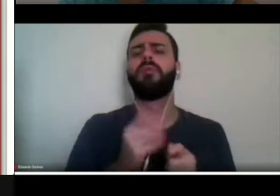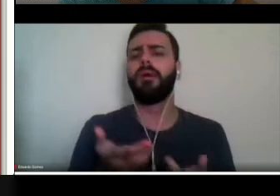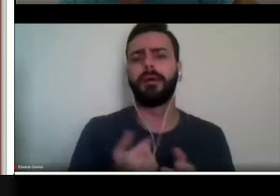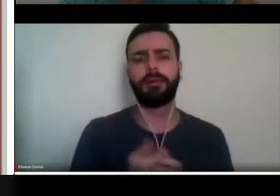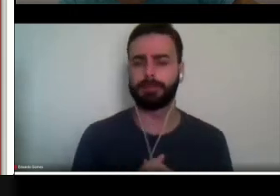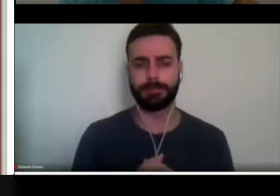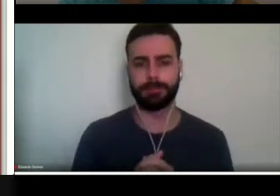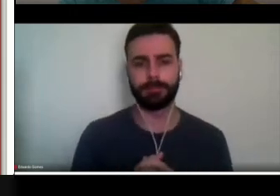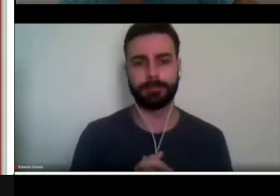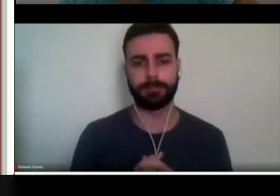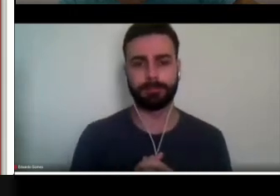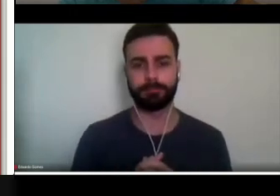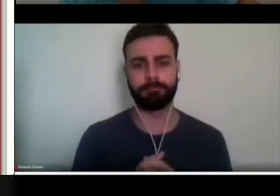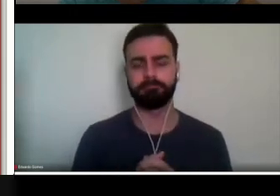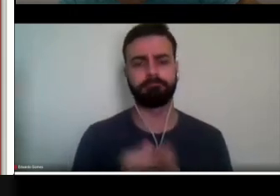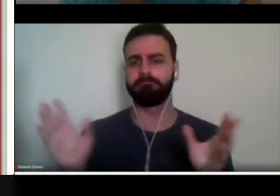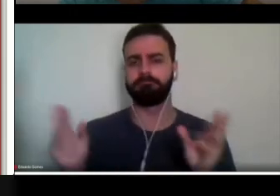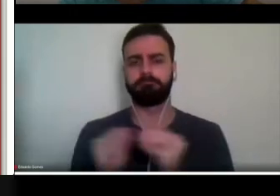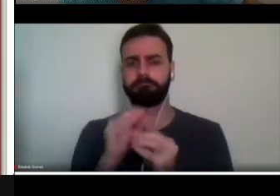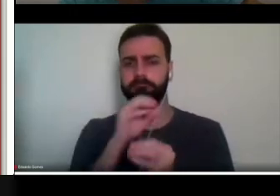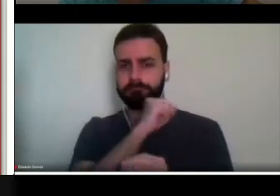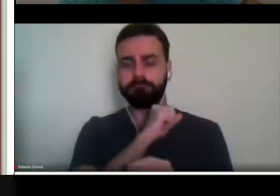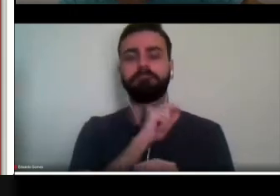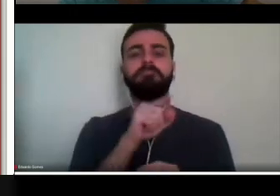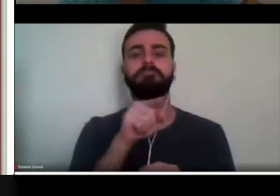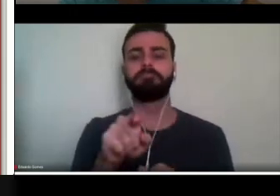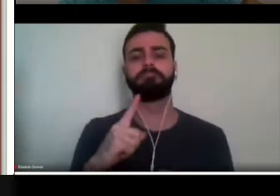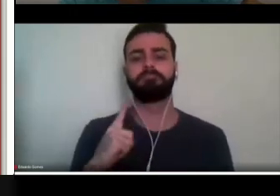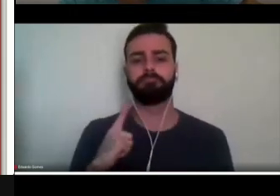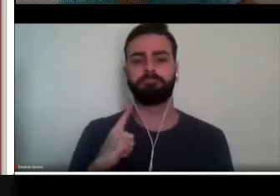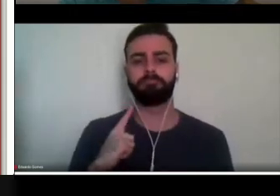cara vai ser igual a aceleração